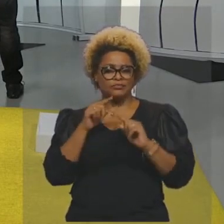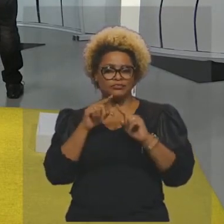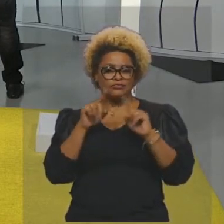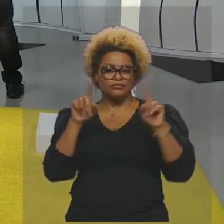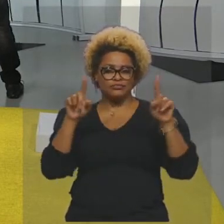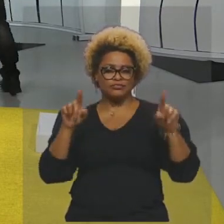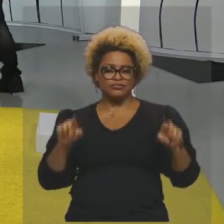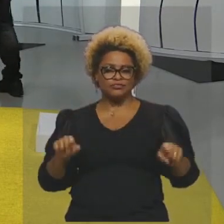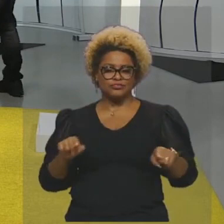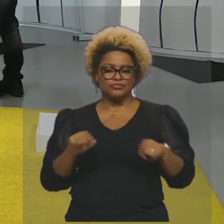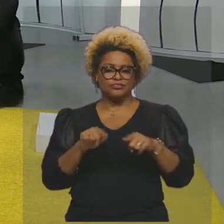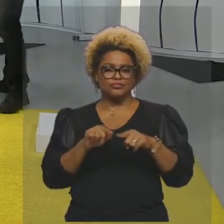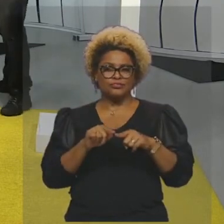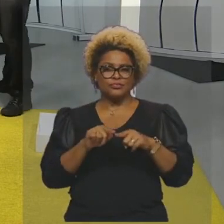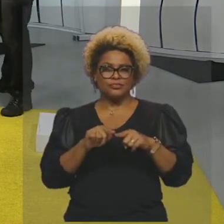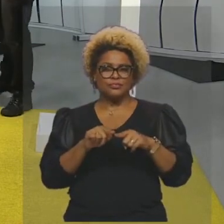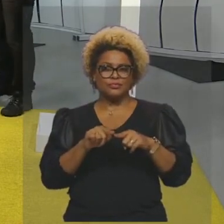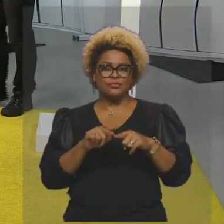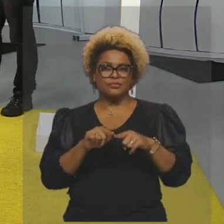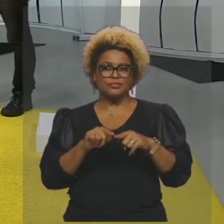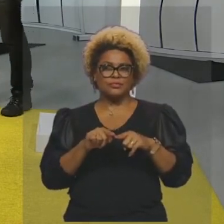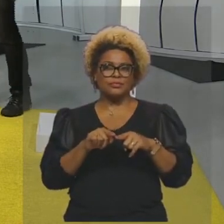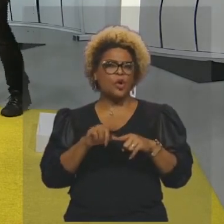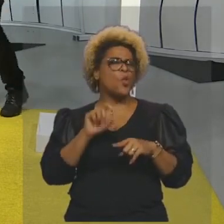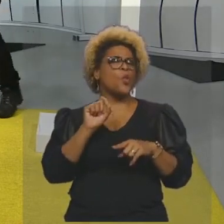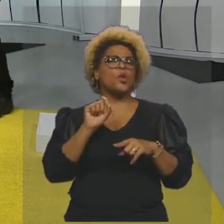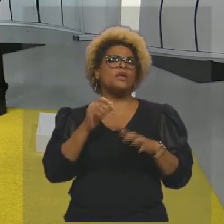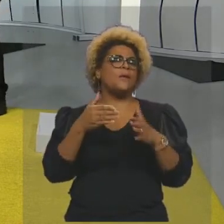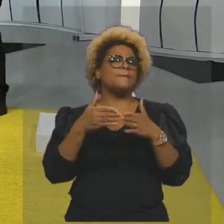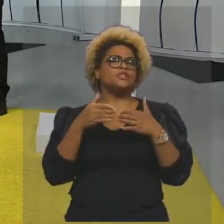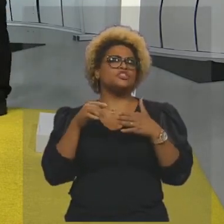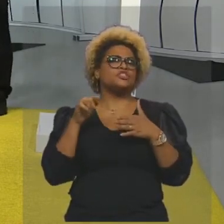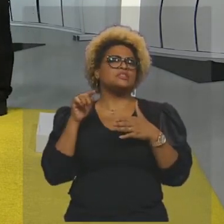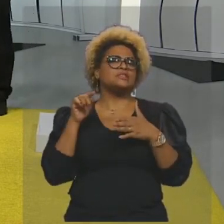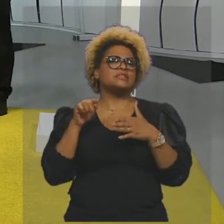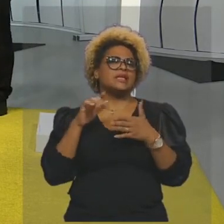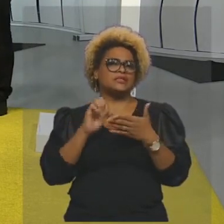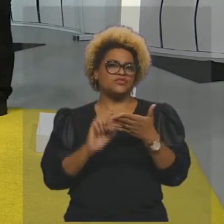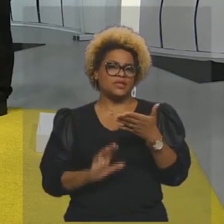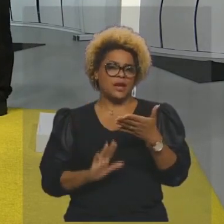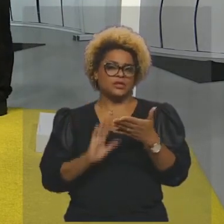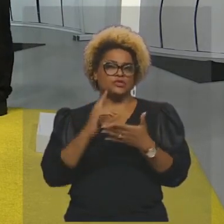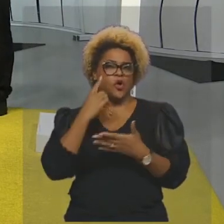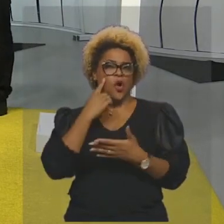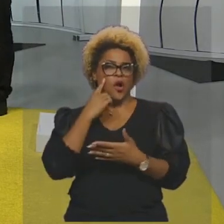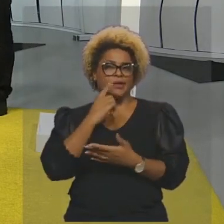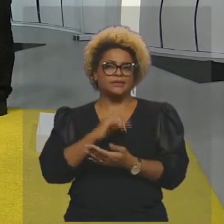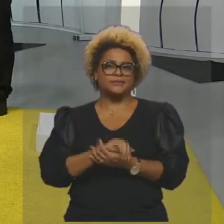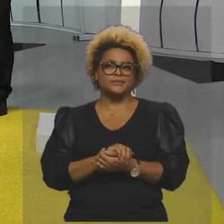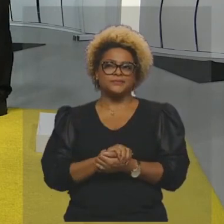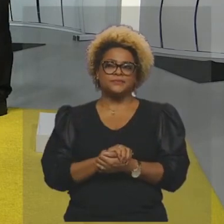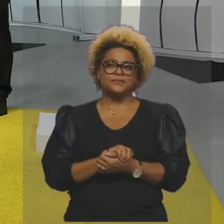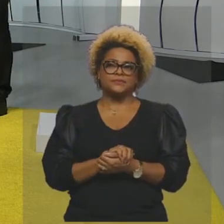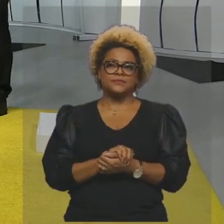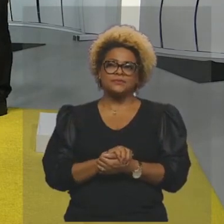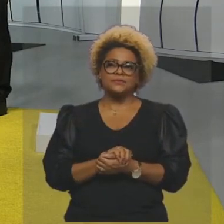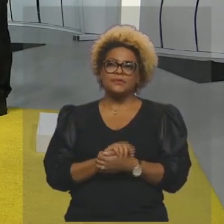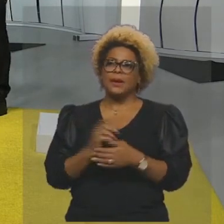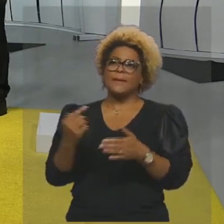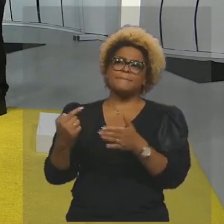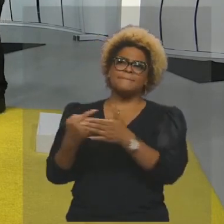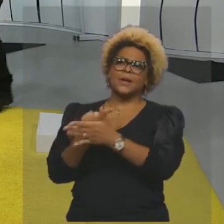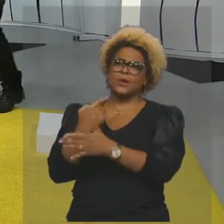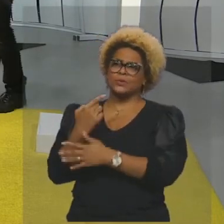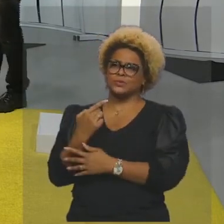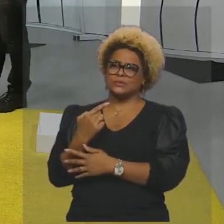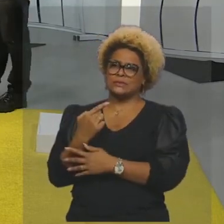N. O que está sendo pedido nesse exercício, gente? Olha só. Ele perguntou assim, se nós